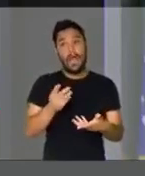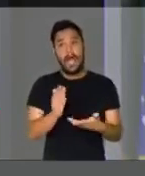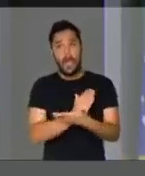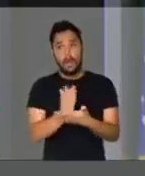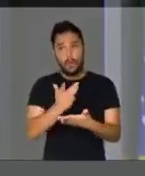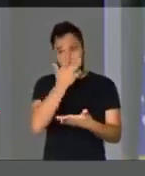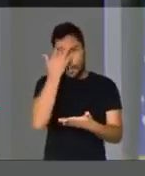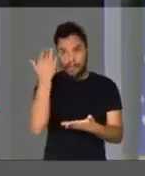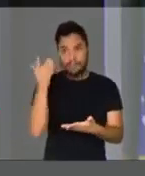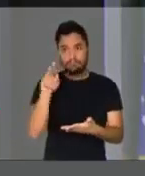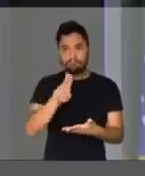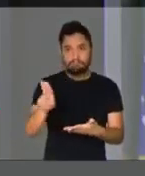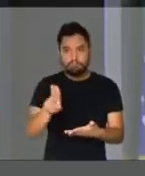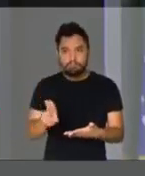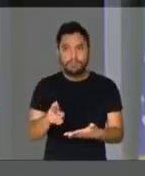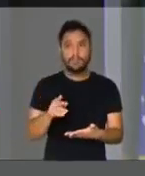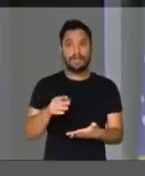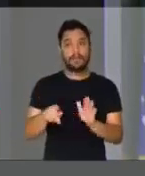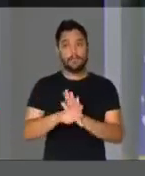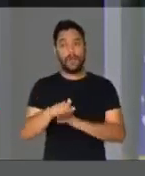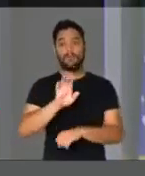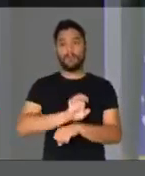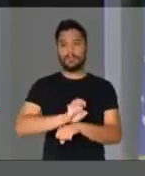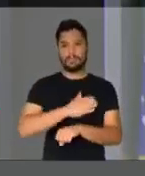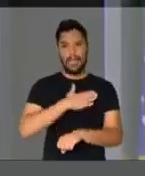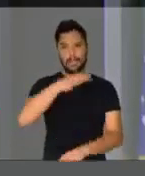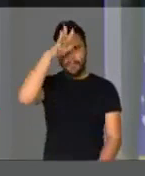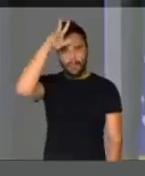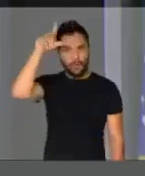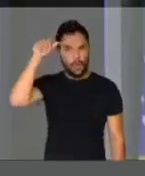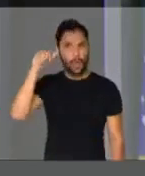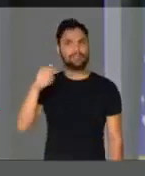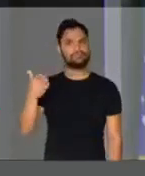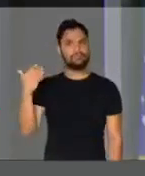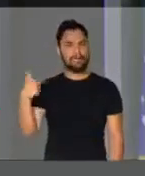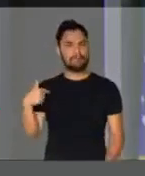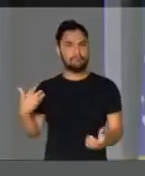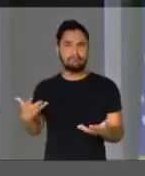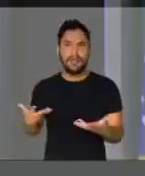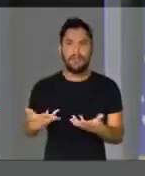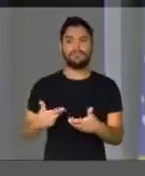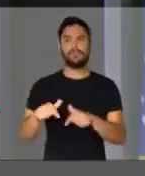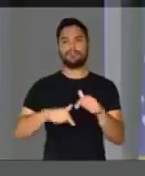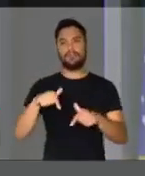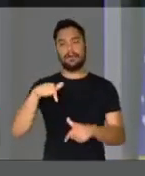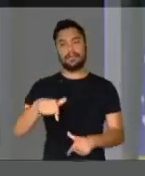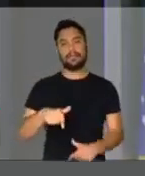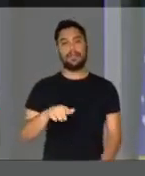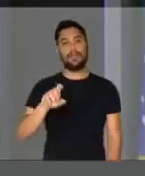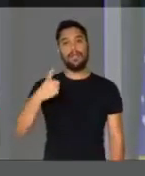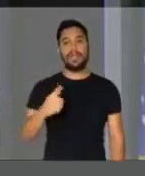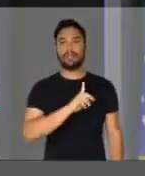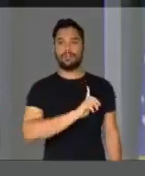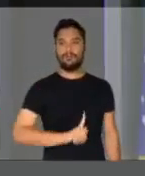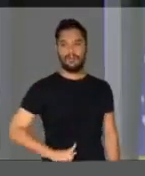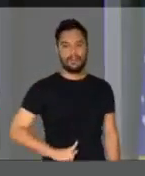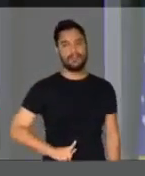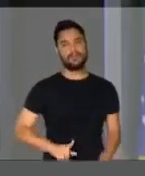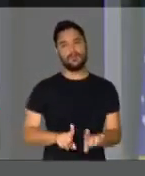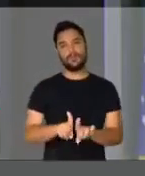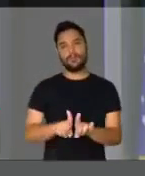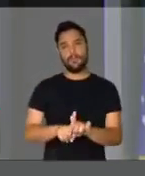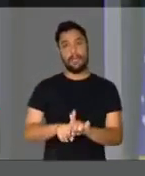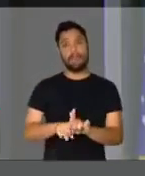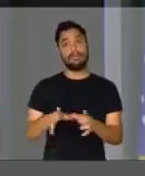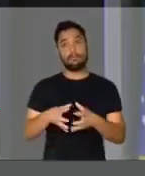alguns parlamentares mato-grossenses, senhor presidente, que fizeram a diferença nesse parlamento, como o ex-governador e idealizador da